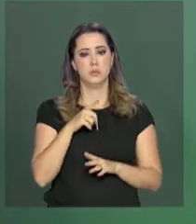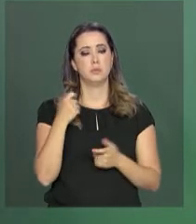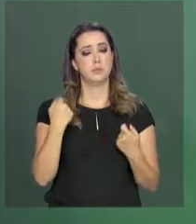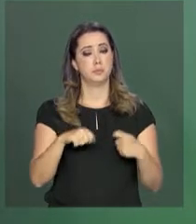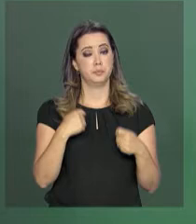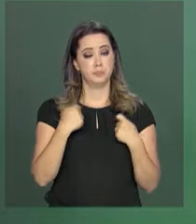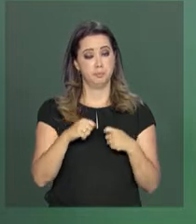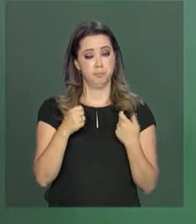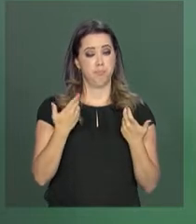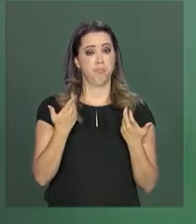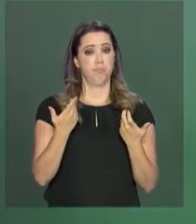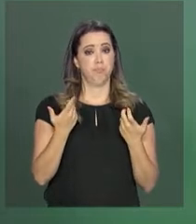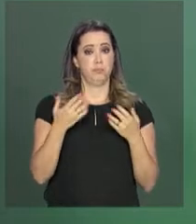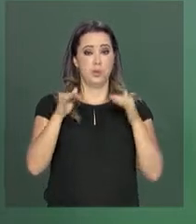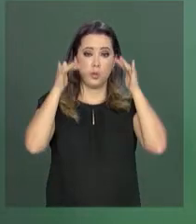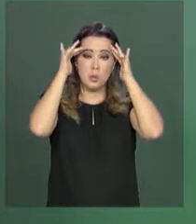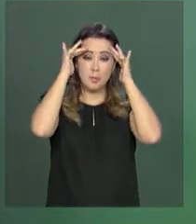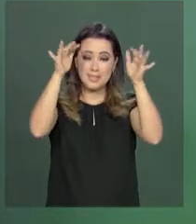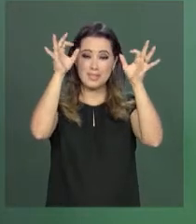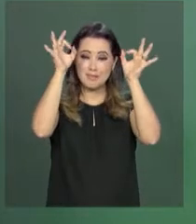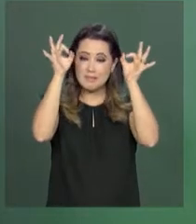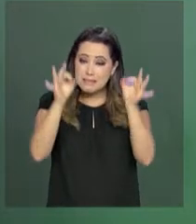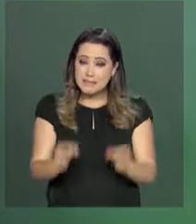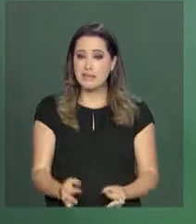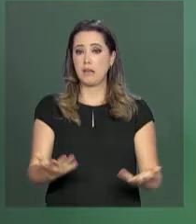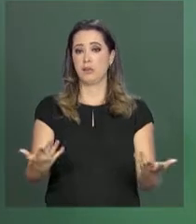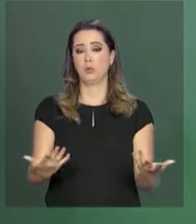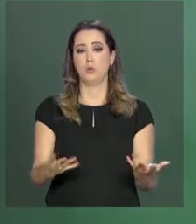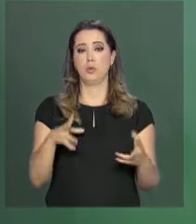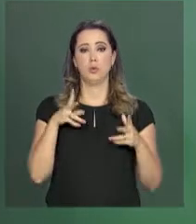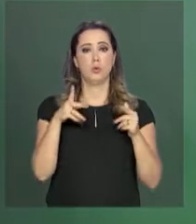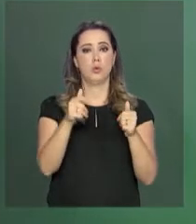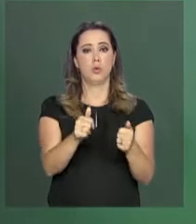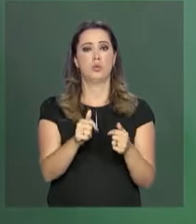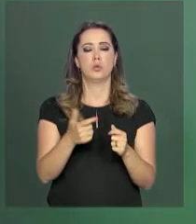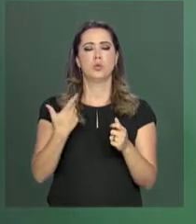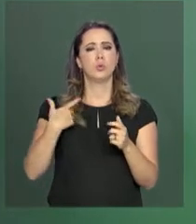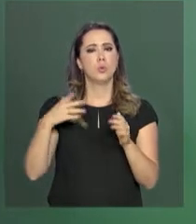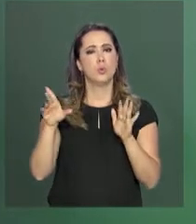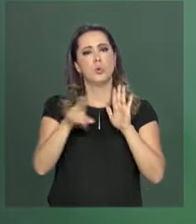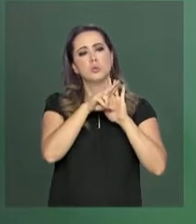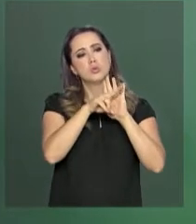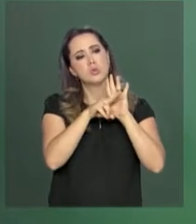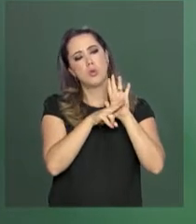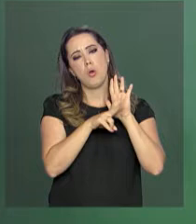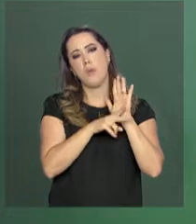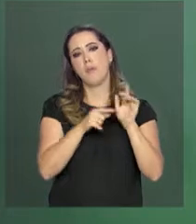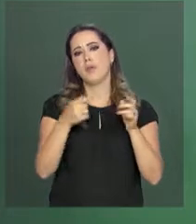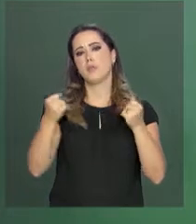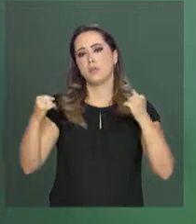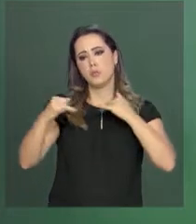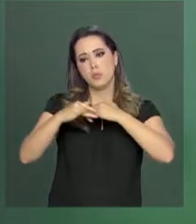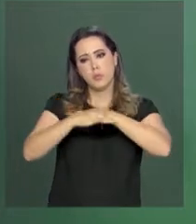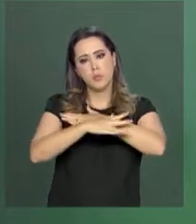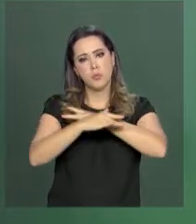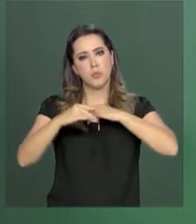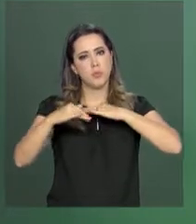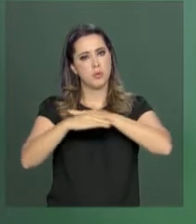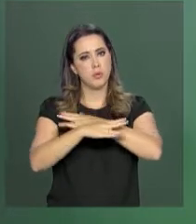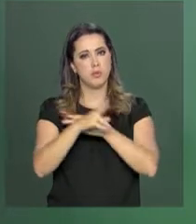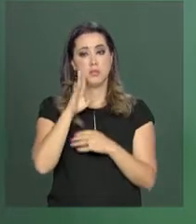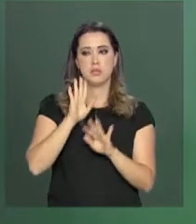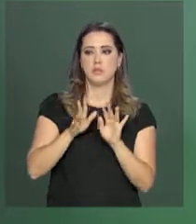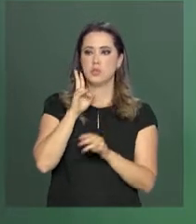prestar obediência estreita não é a todos os sinais de trânsito quantas vezes passa no local e